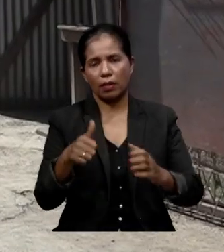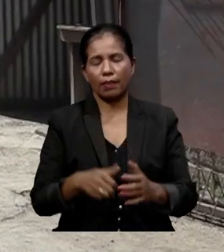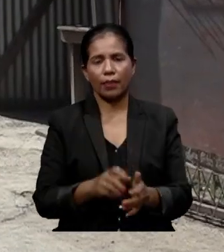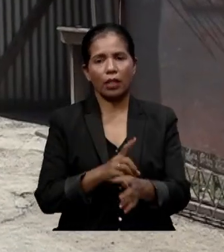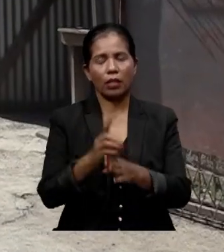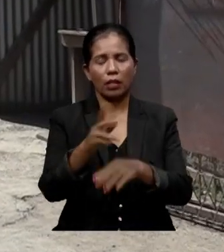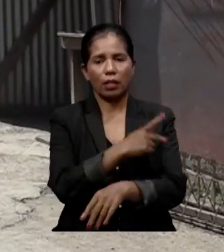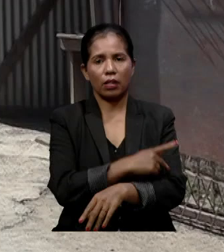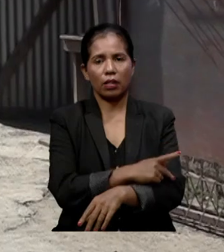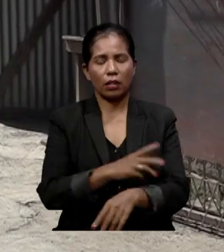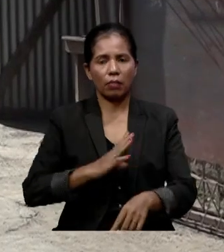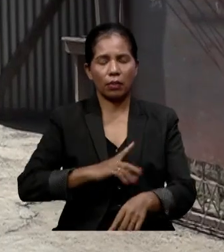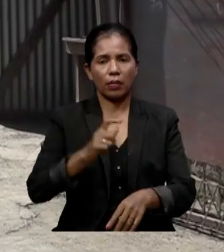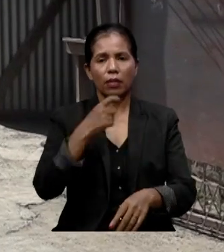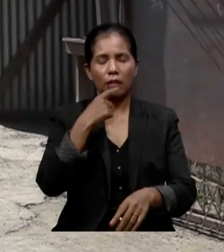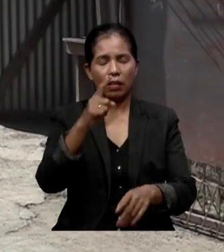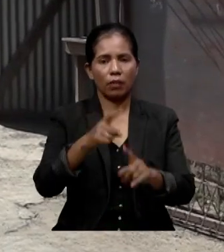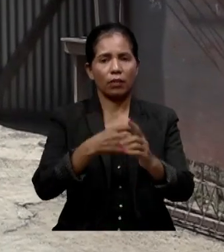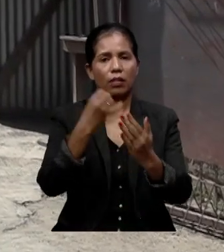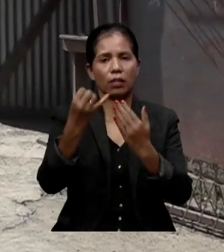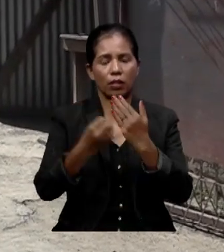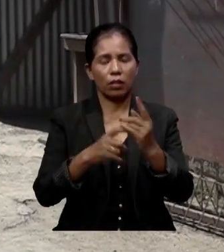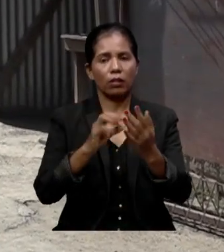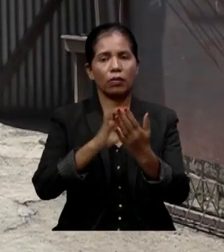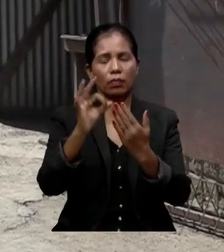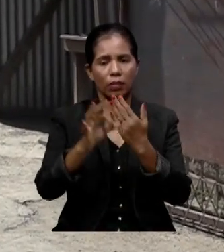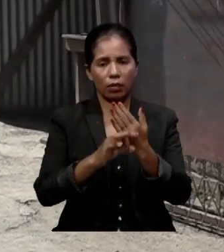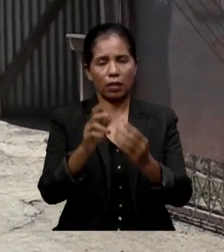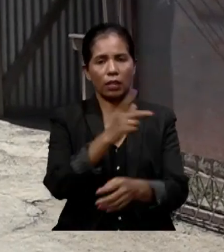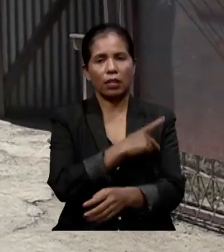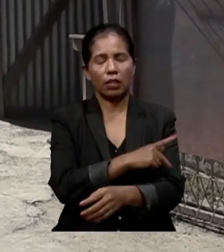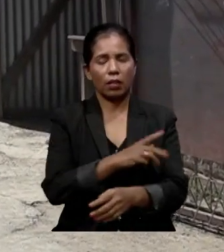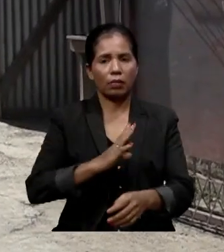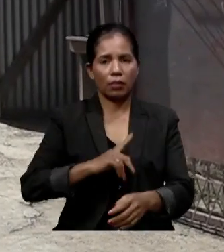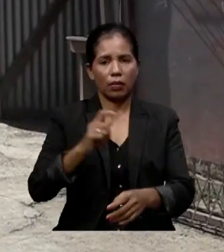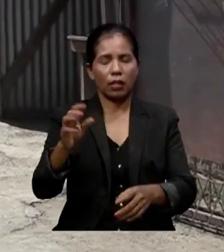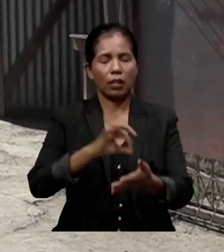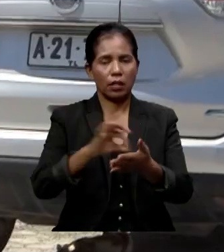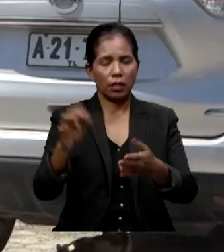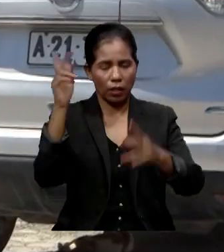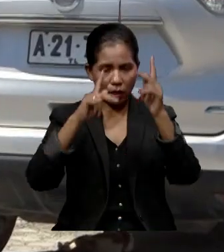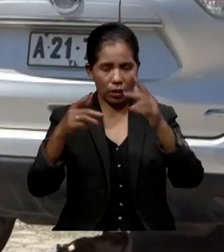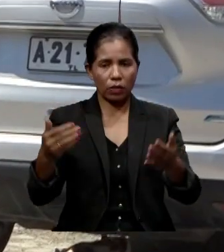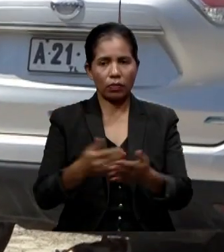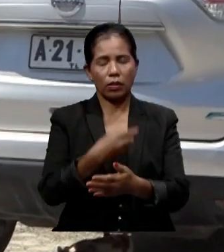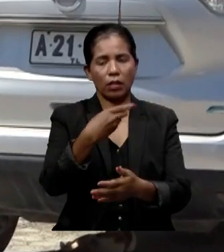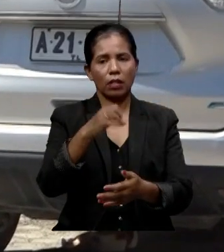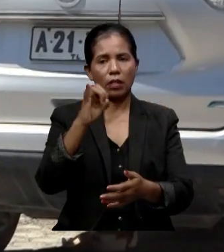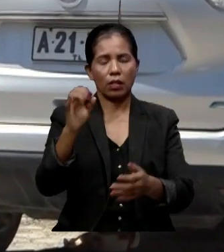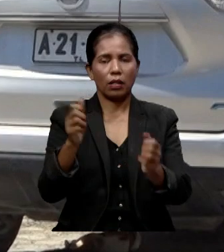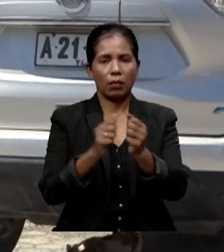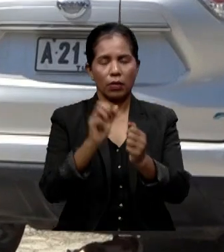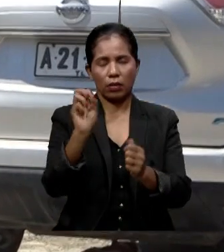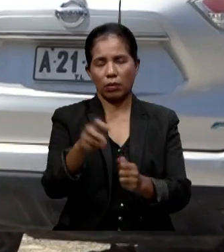Diretora Clínica Bairro Pité hateten ia fulan janeiro to março ne Clínica Bairro Pité resista tan caso FON HIV hamutuk sanulu